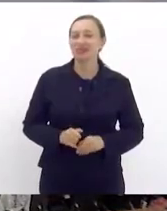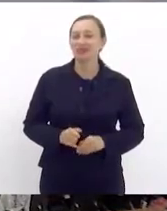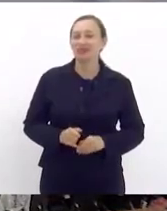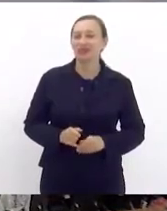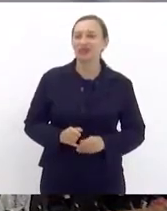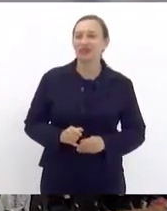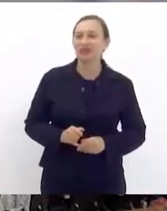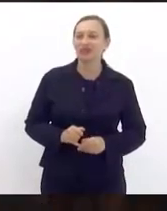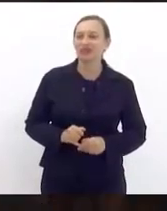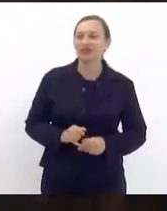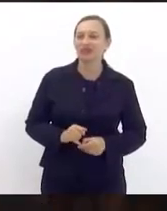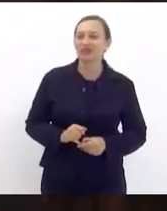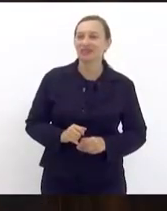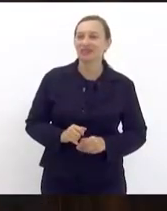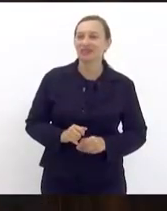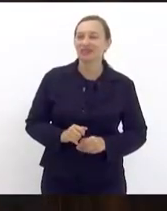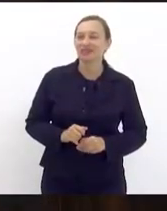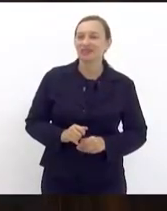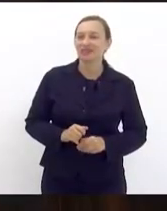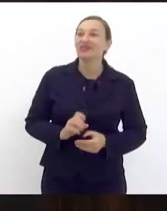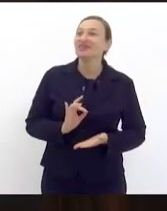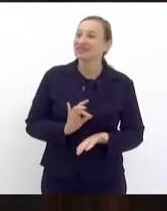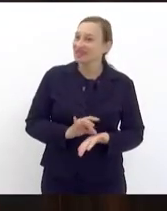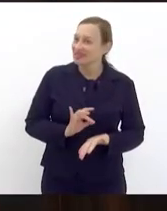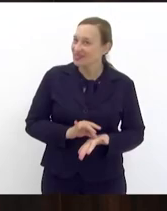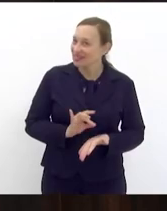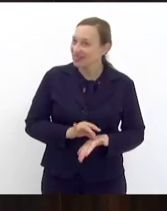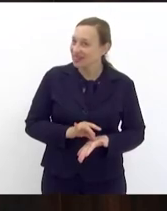Mas, pessoal, na verdade, eu sou...